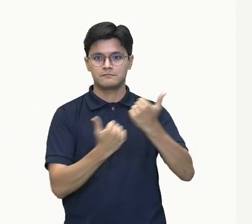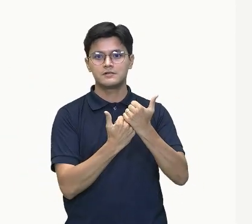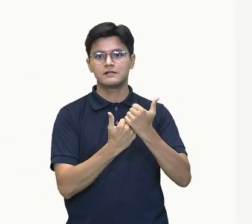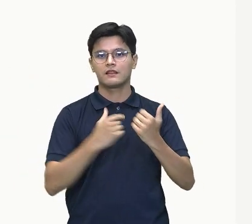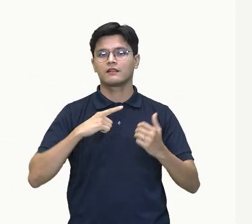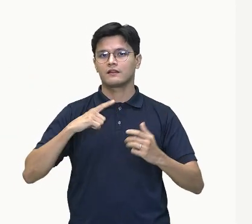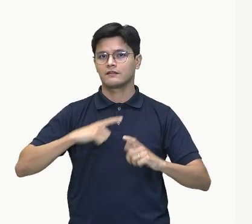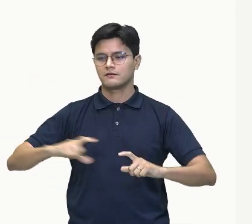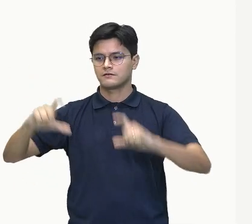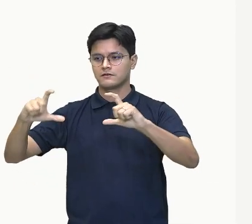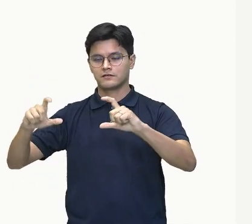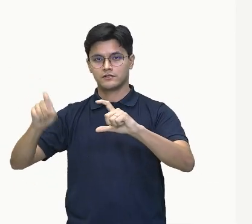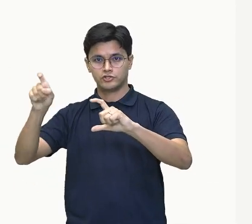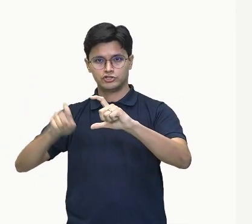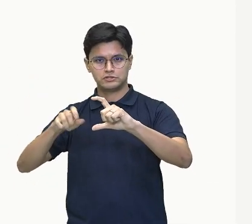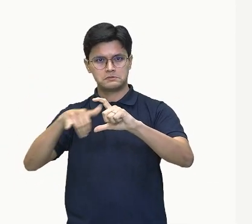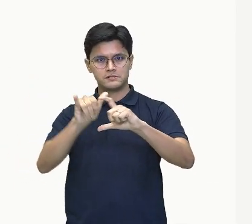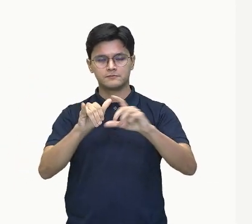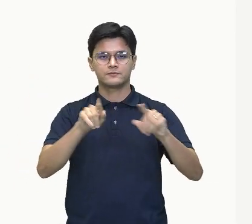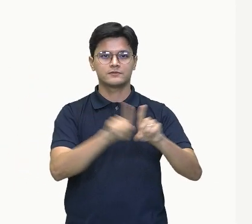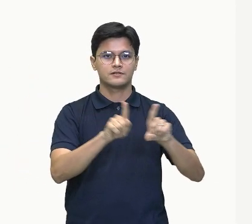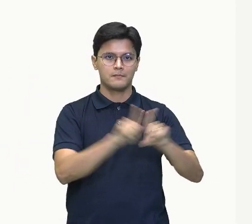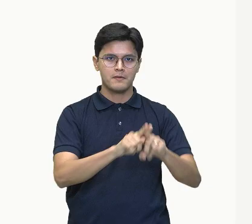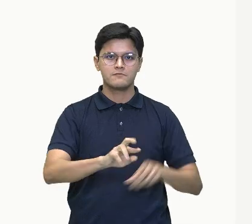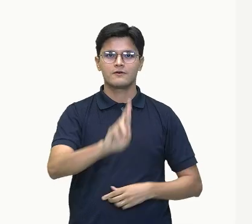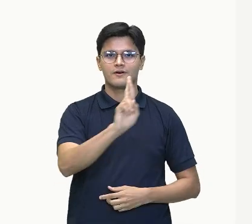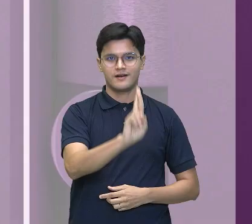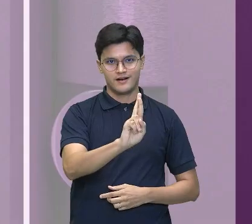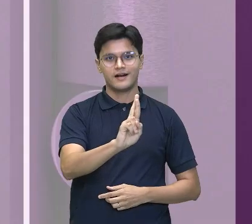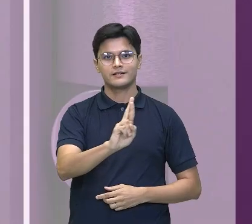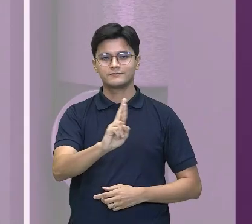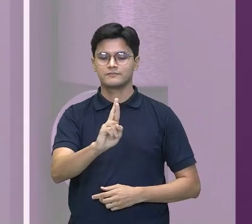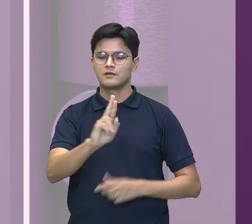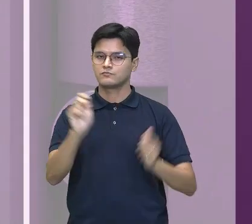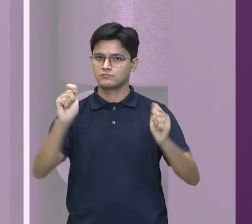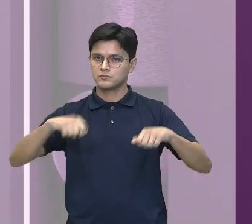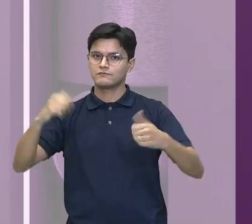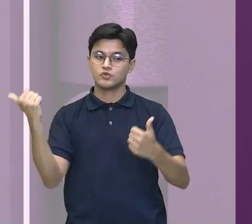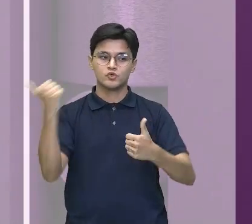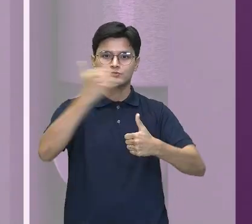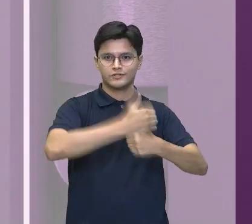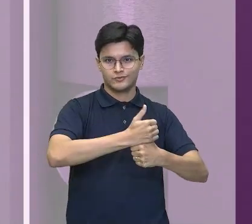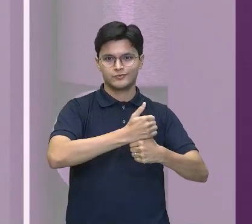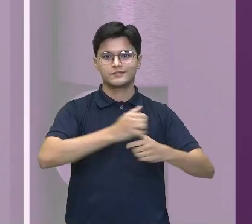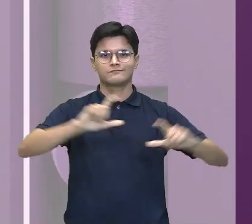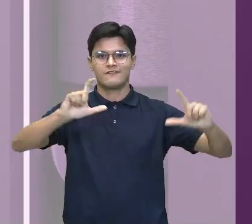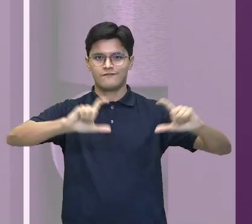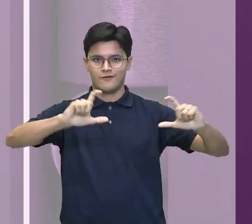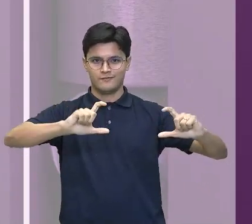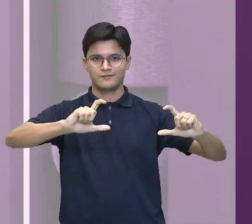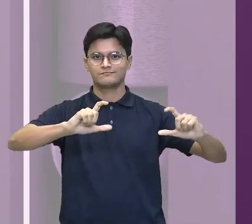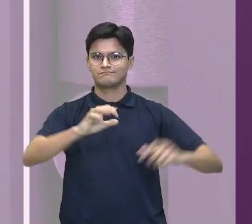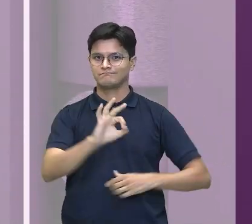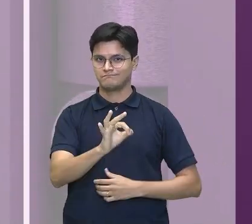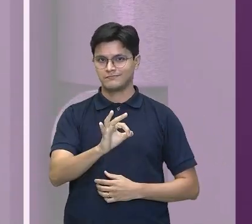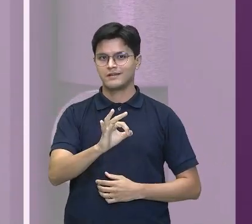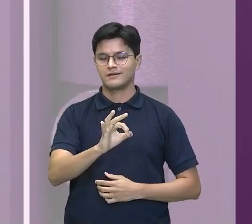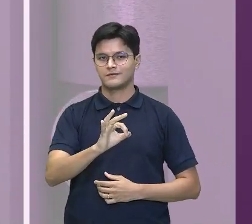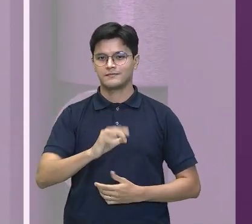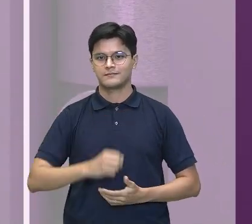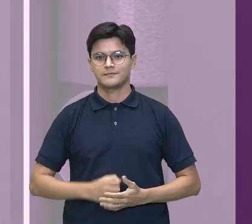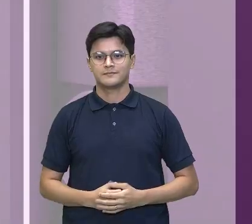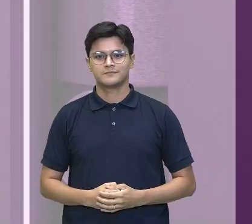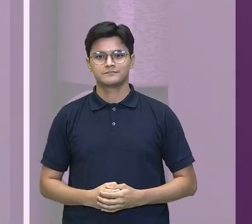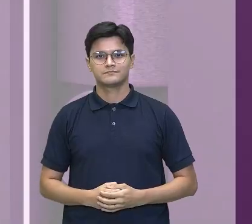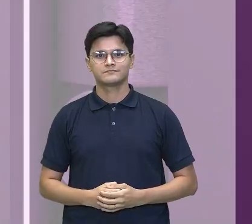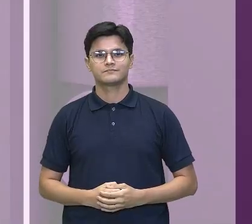coordenadas do centro e a medida do raio, e substitui naquelas 3 posições que nós destacamos, tá bom? Aquelas 3 posições ali